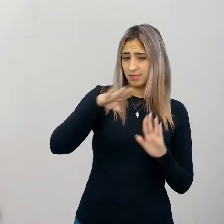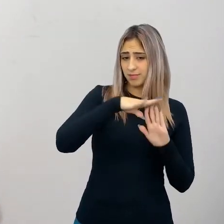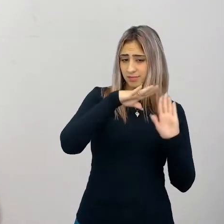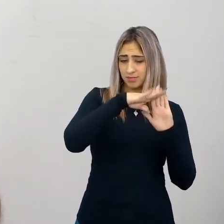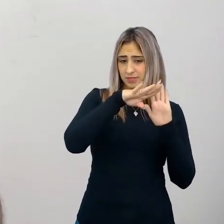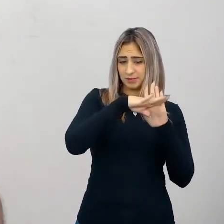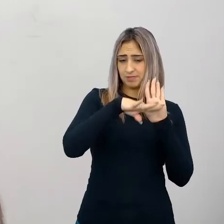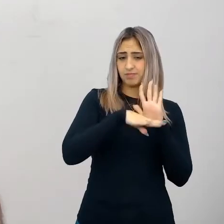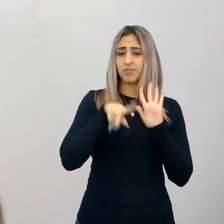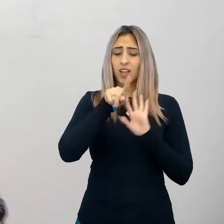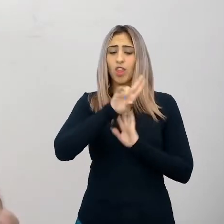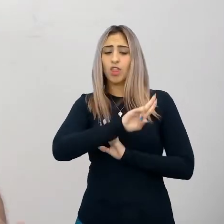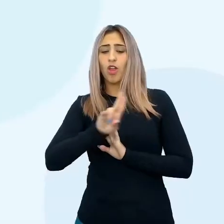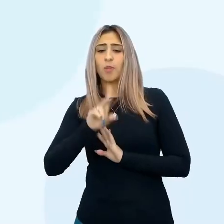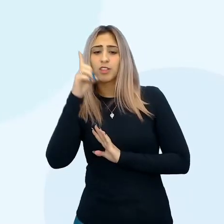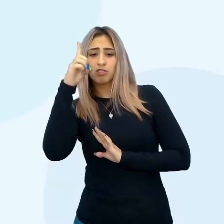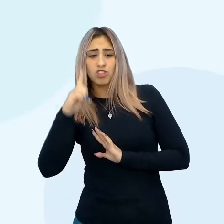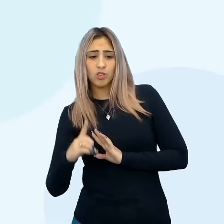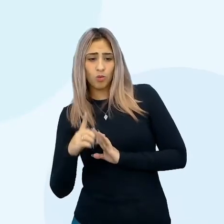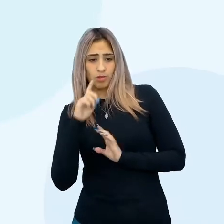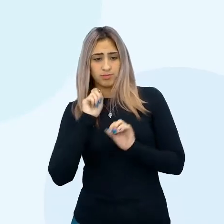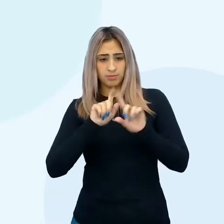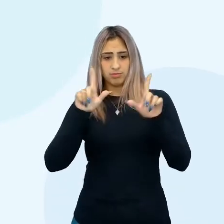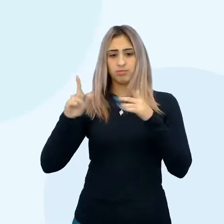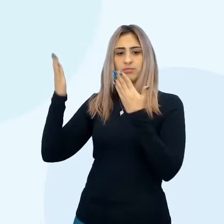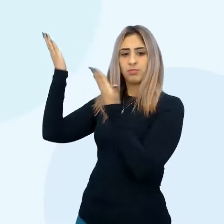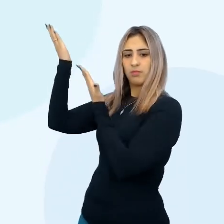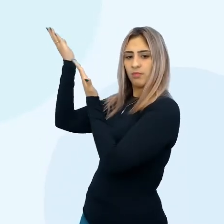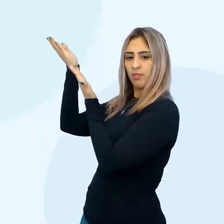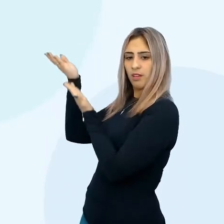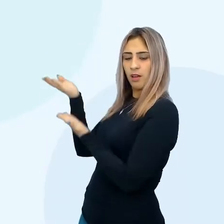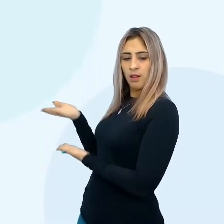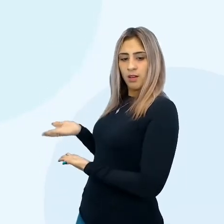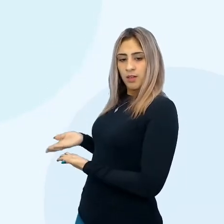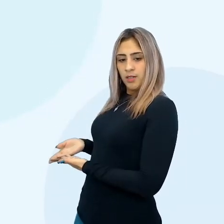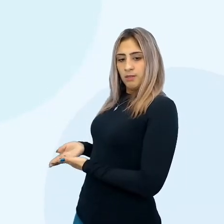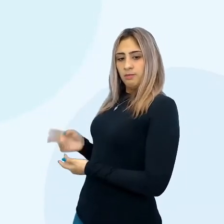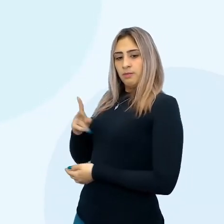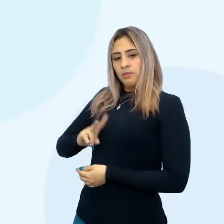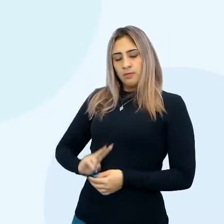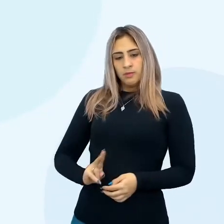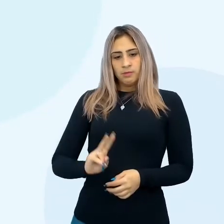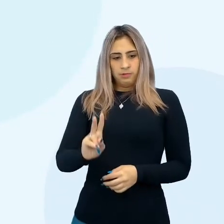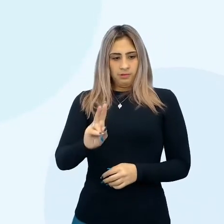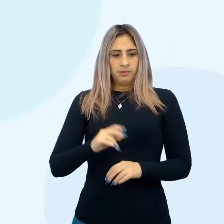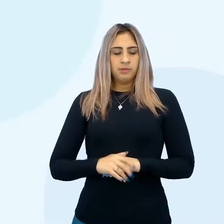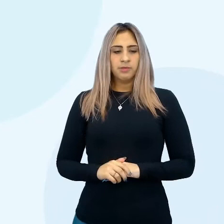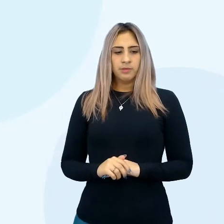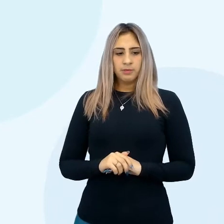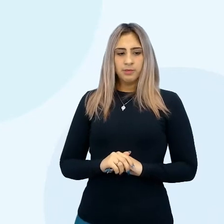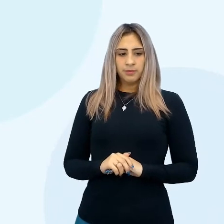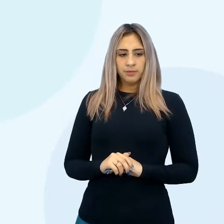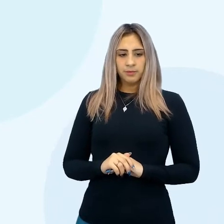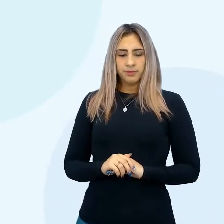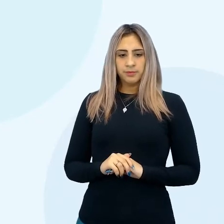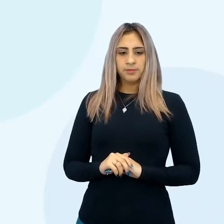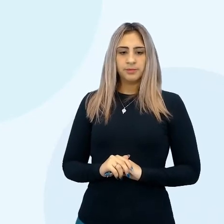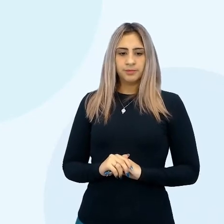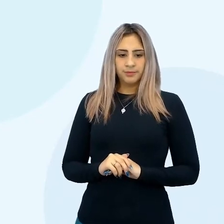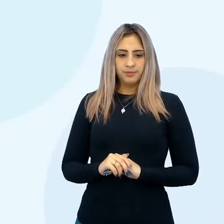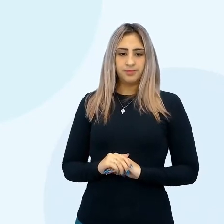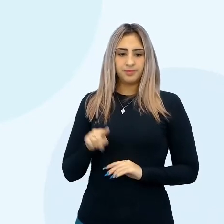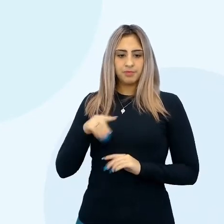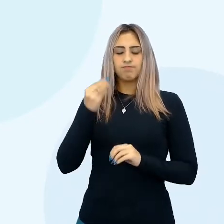eu mudo o nome dos diretores, né? Tá na tela, é outra lista, que são os mesmos. Nelson Pereira dos Anjos, do Vidas Secas, o Guel Arraes, que fez o Alto da Compadecida,